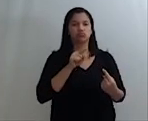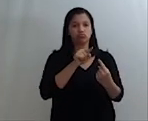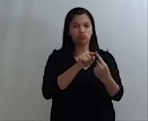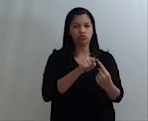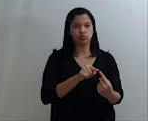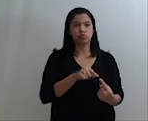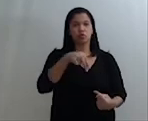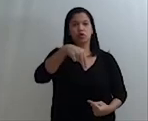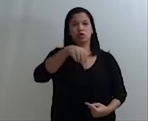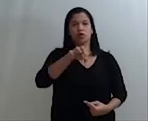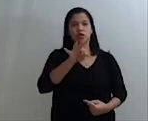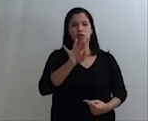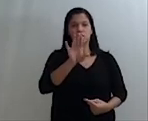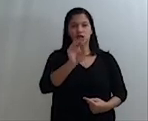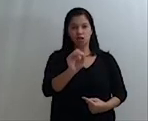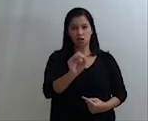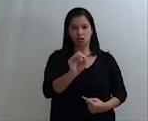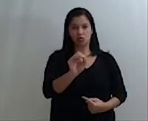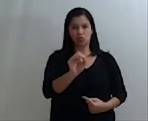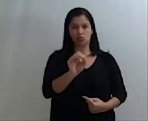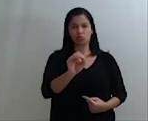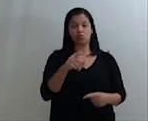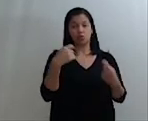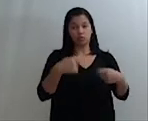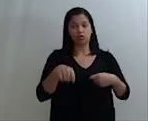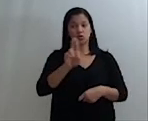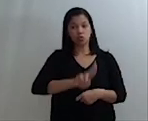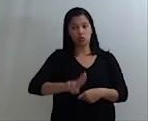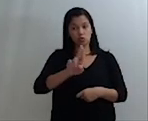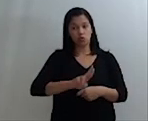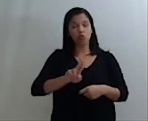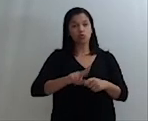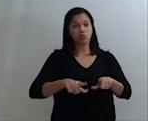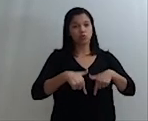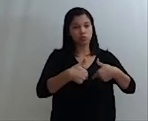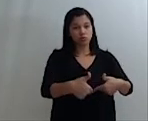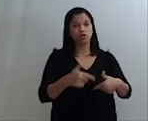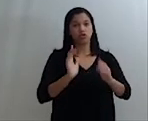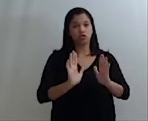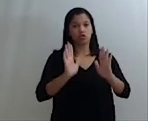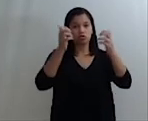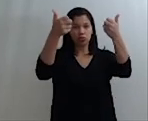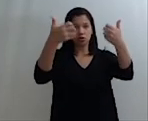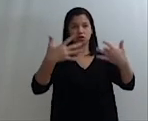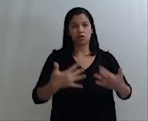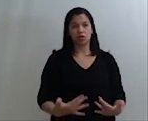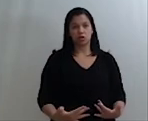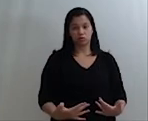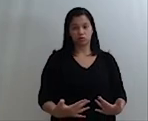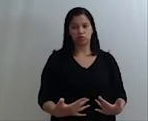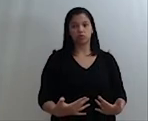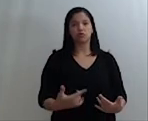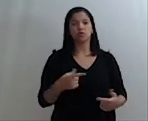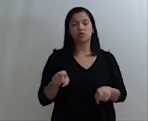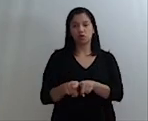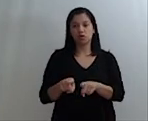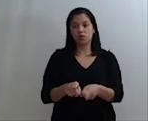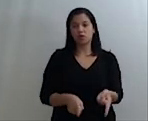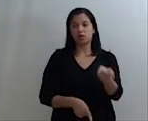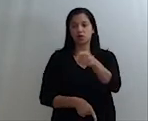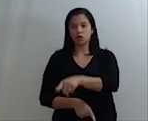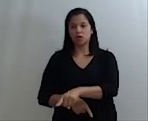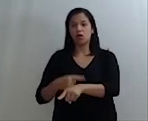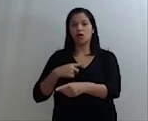Cordeiro em relação à aplicação do que foi aqui deliberado reconhecer a Causa Geral diminuição relativa à